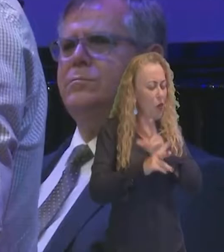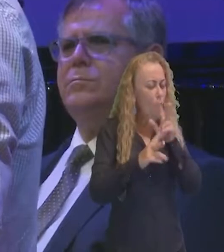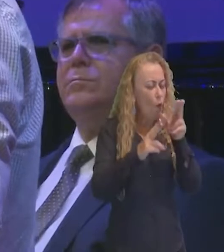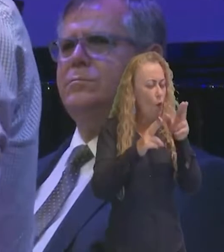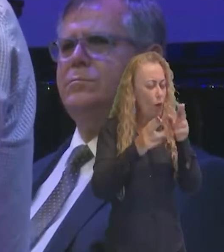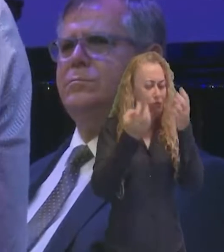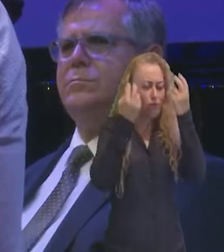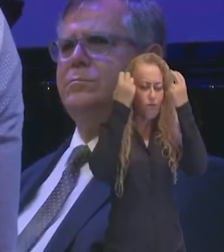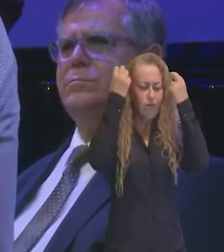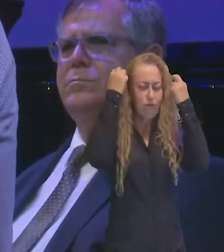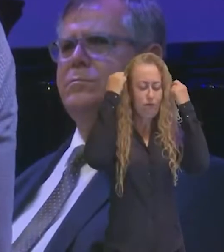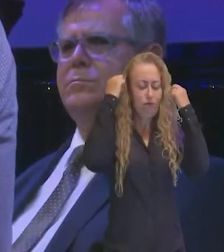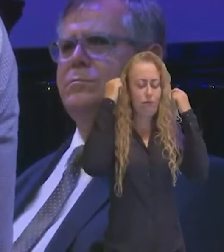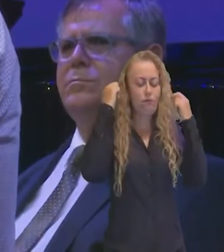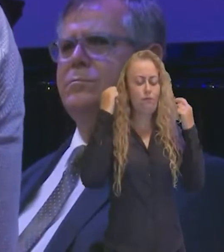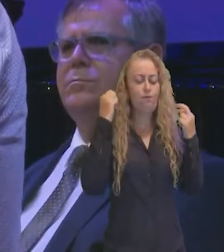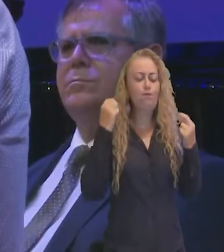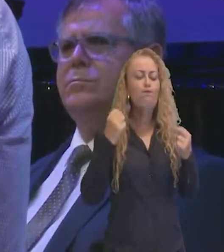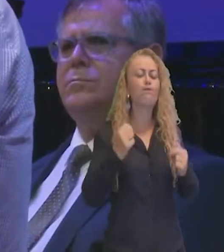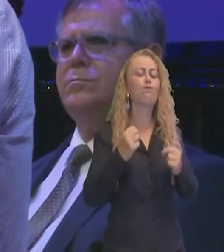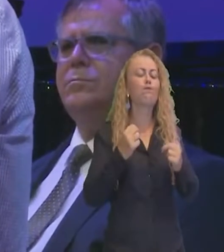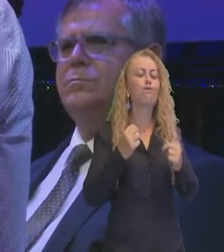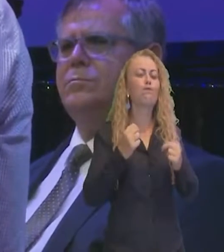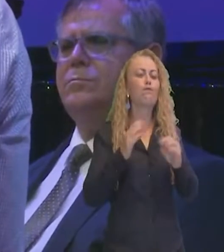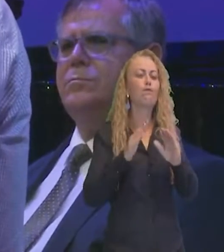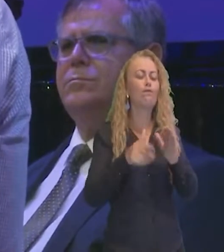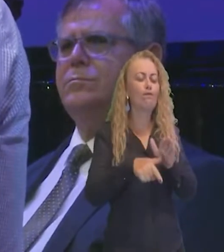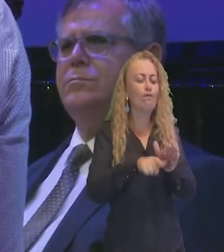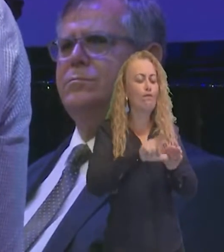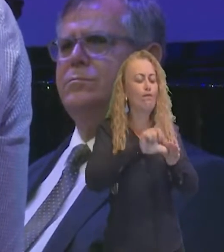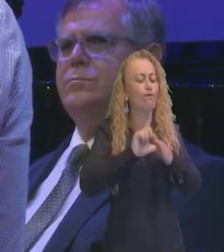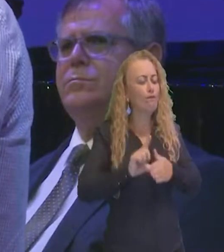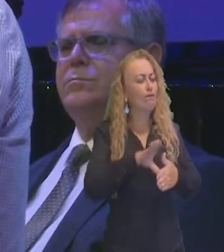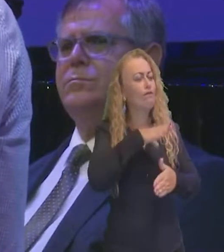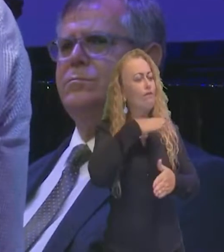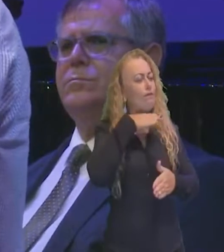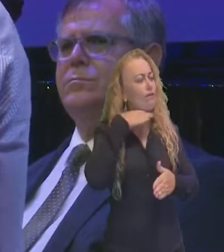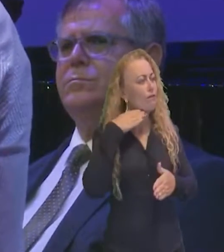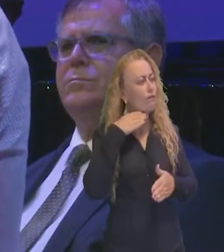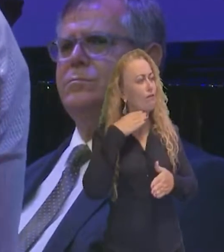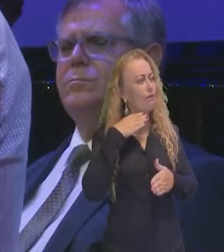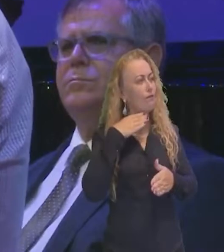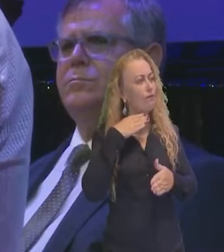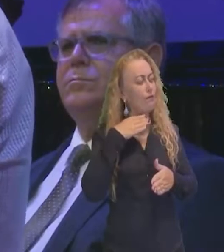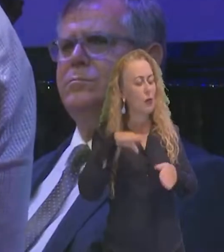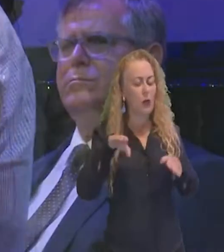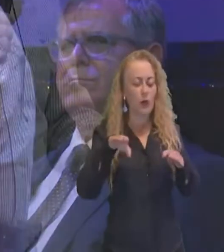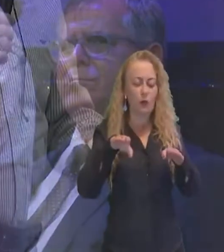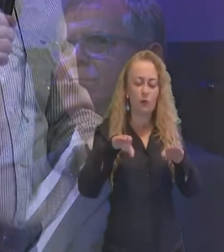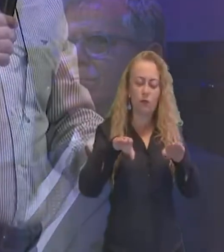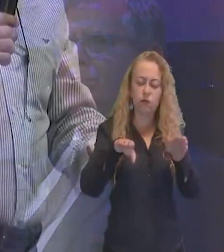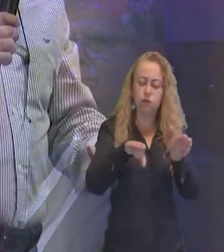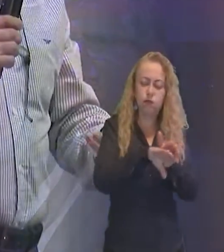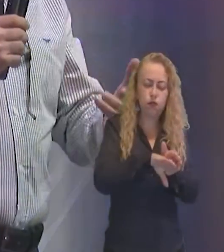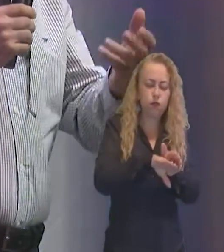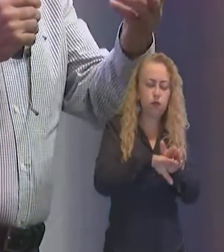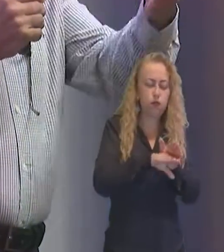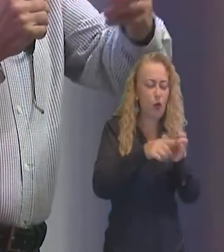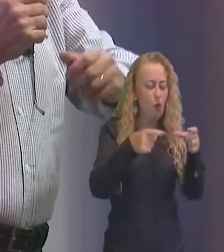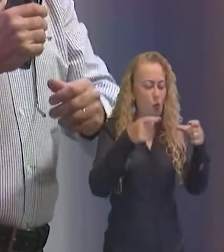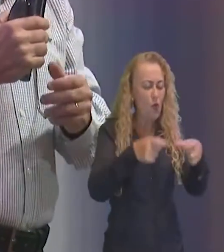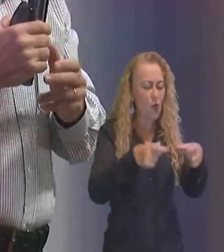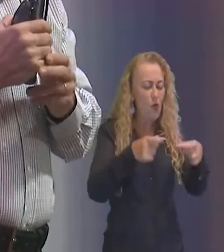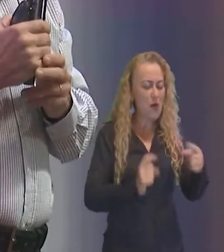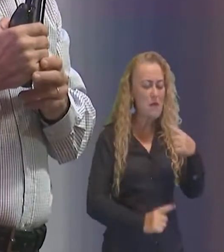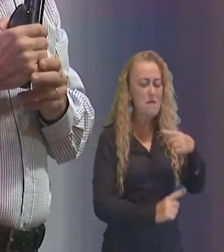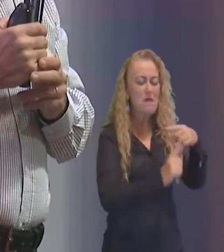cordeiro foi levado ao matadouro para nos salvar. E você, querido, querida, você não consegue